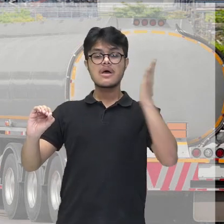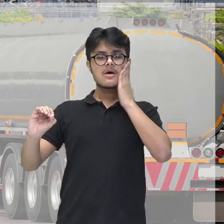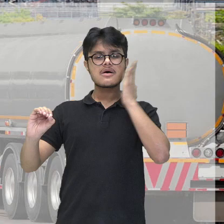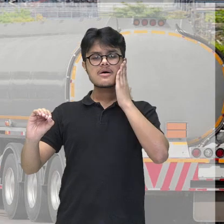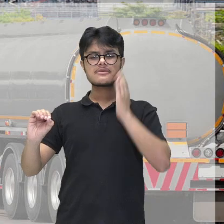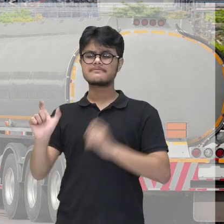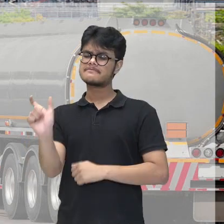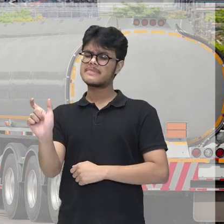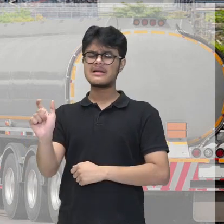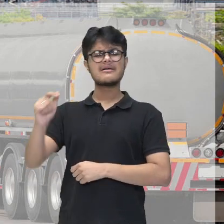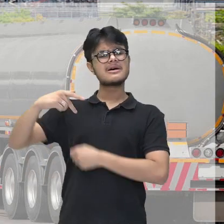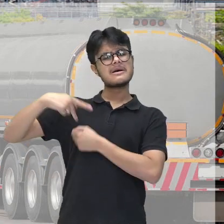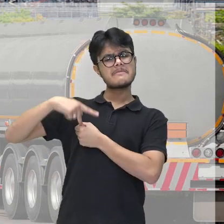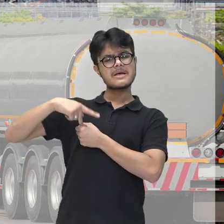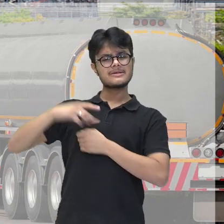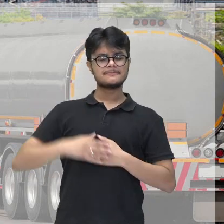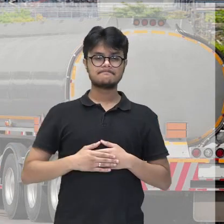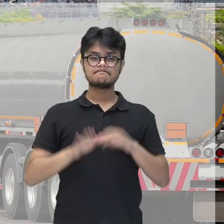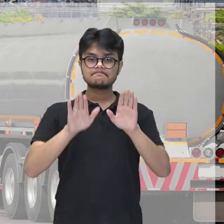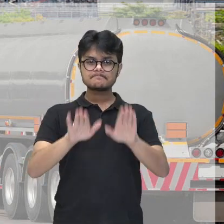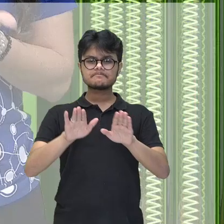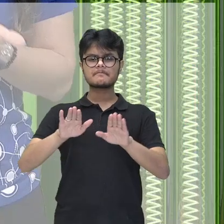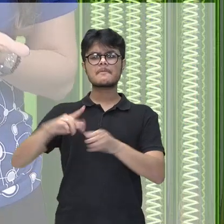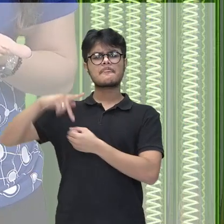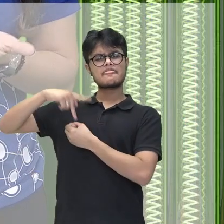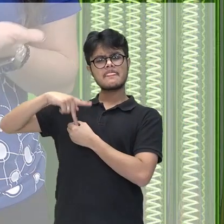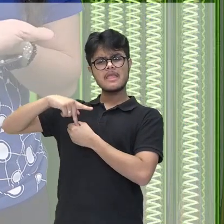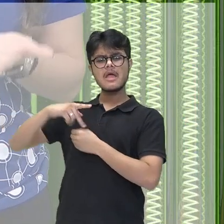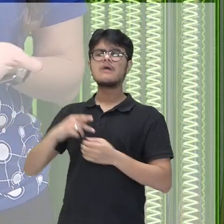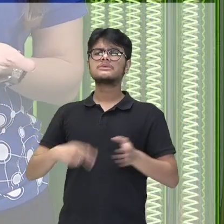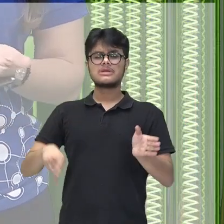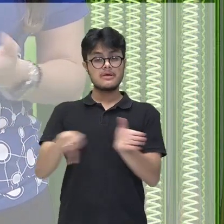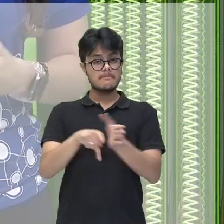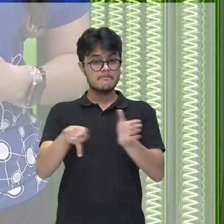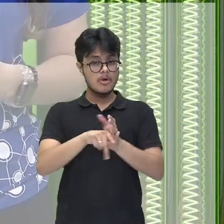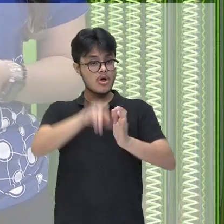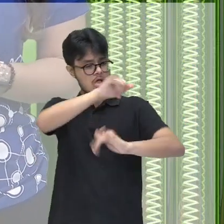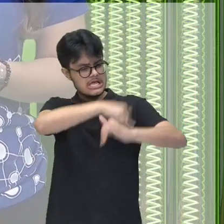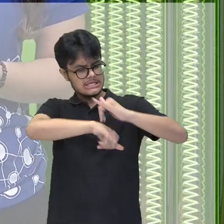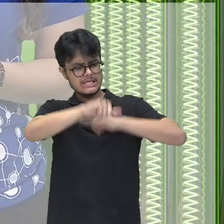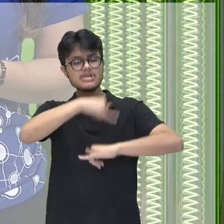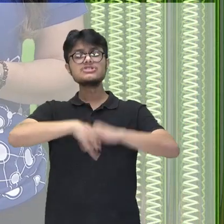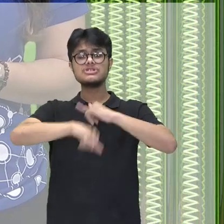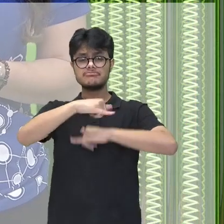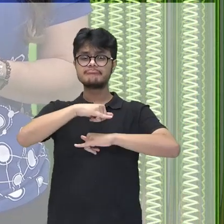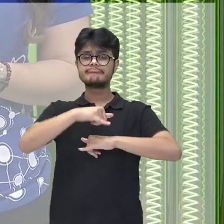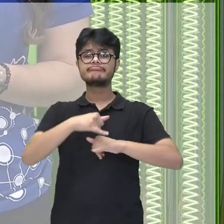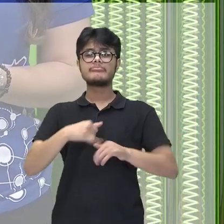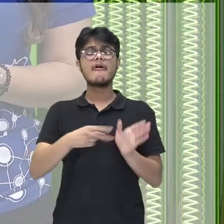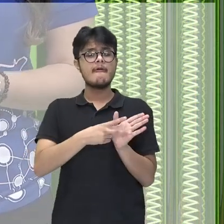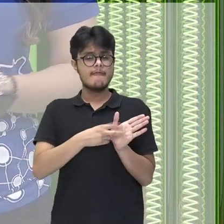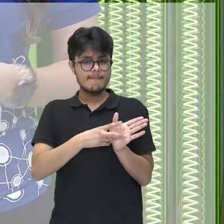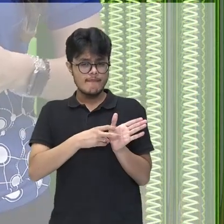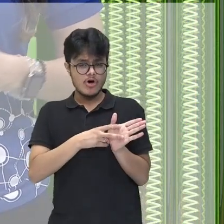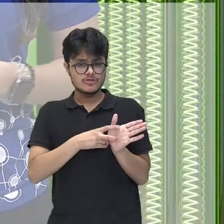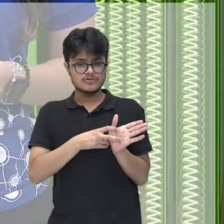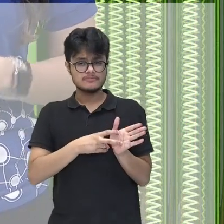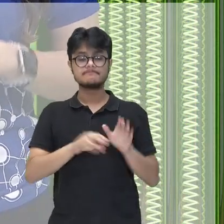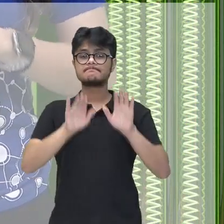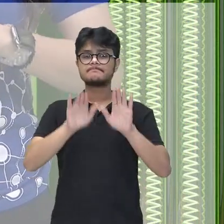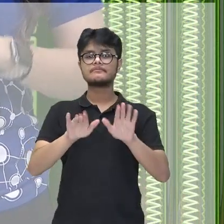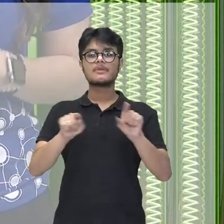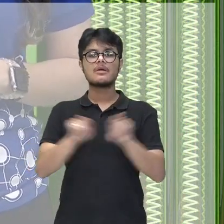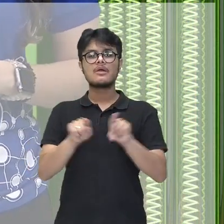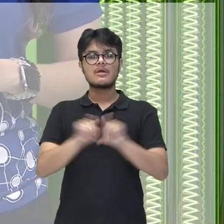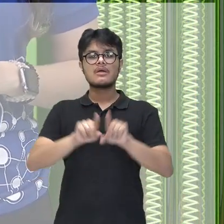o petróleo, né? O petróleo é um tipo de combustível fóssil, como vocês puderam ver aí, né? E é